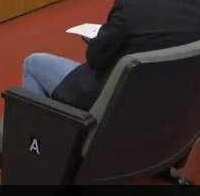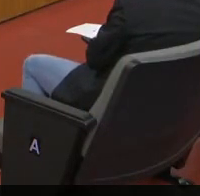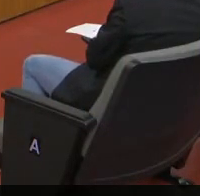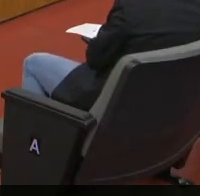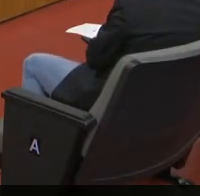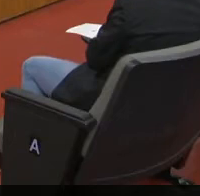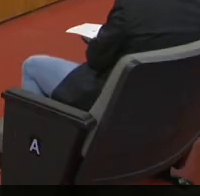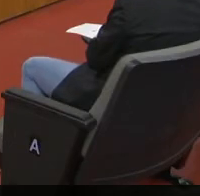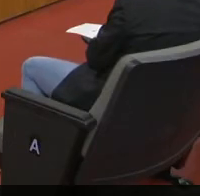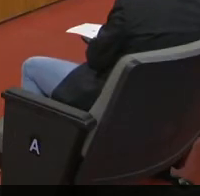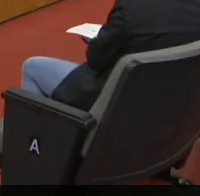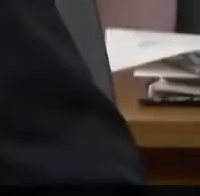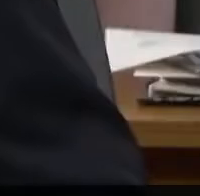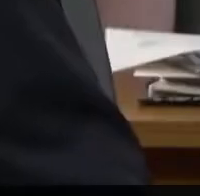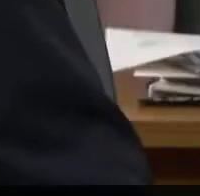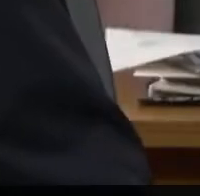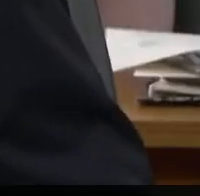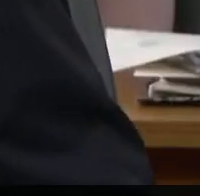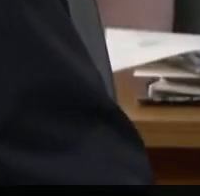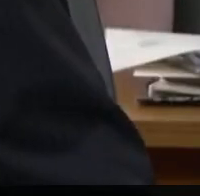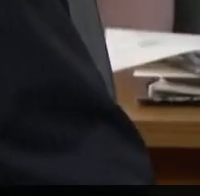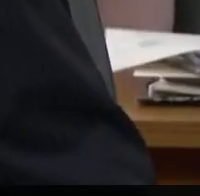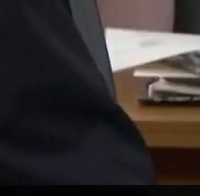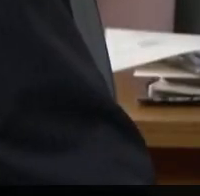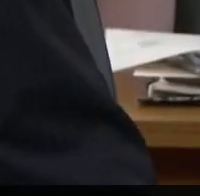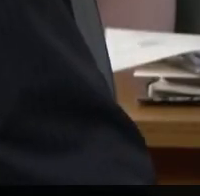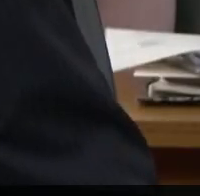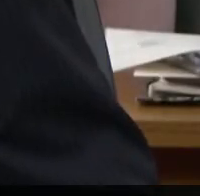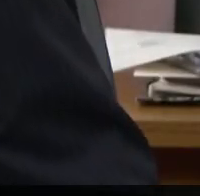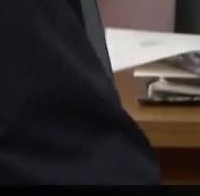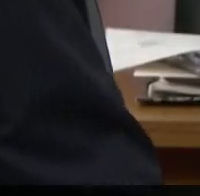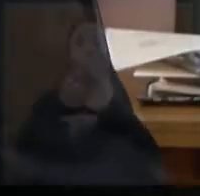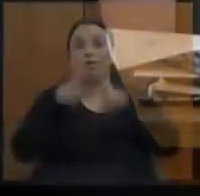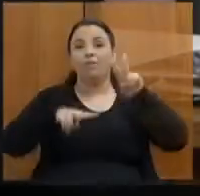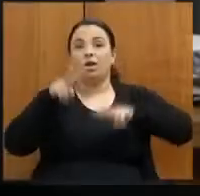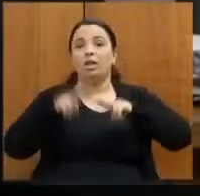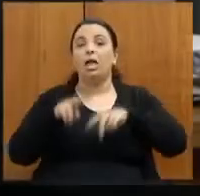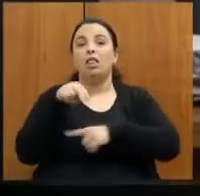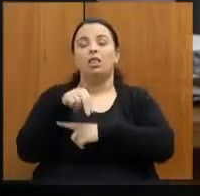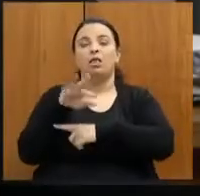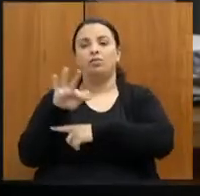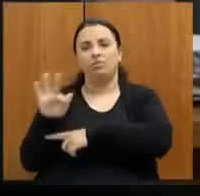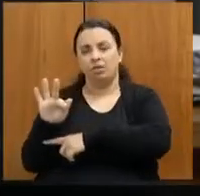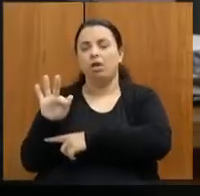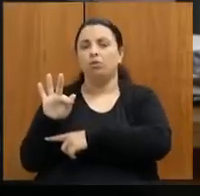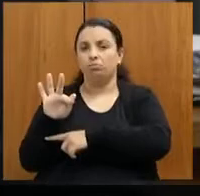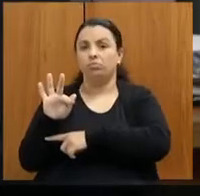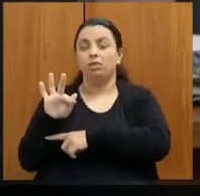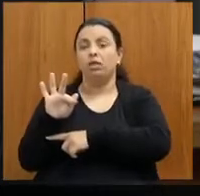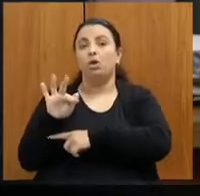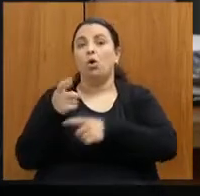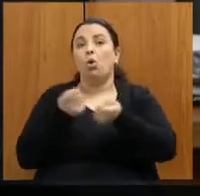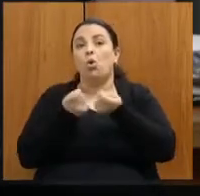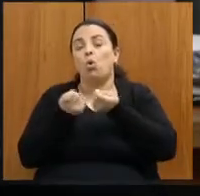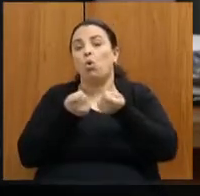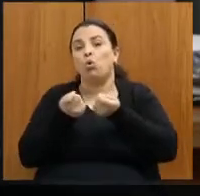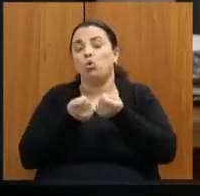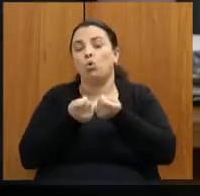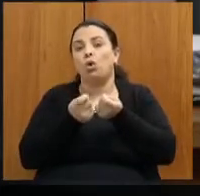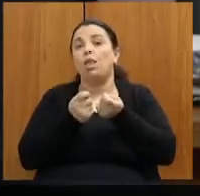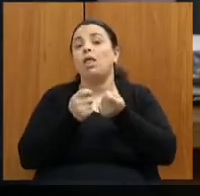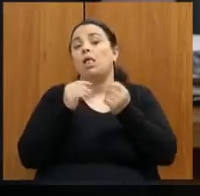em que o Estado faz avaliação pela nota fiscal emitida né Nós temos a nota fiscal o contorno da nota fiscal em cima da mente a